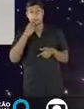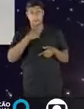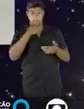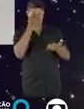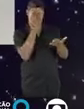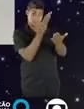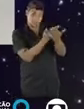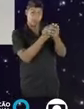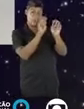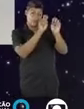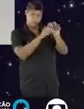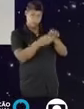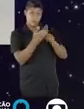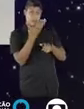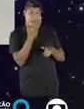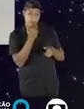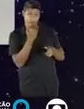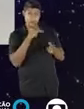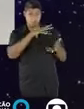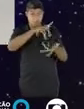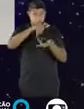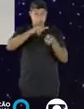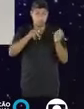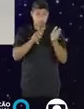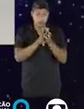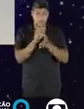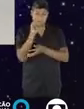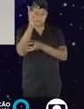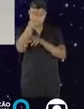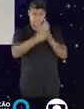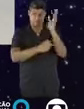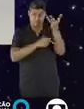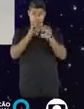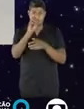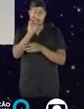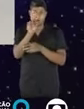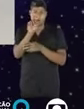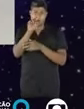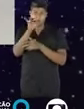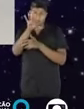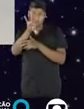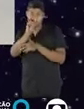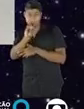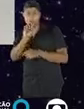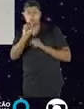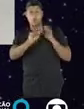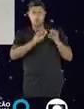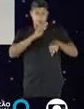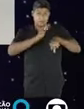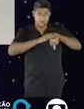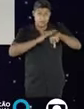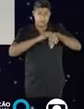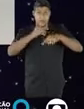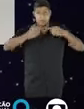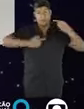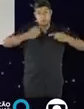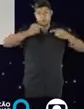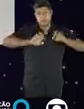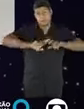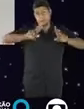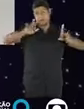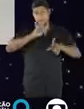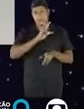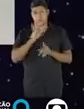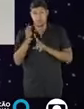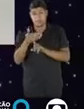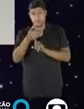acredito que dá para a gente alimentar o mundo com orgânicos, né? Como ele falou, é uma questão muito mais política do que técnica. A gente